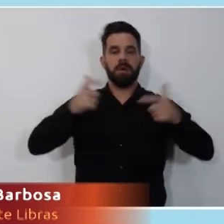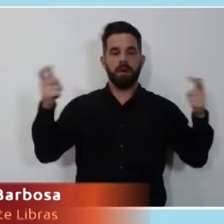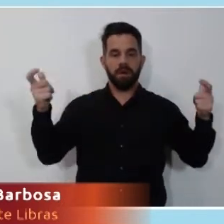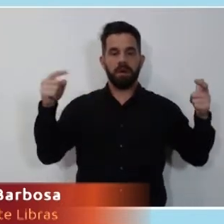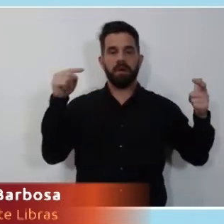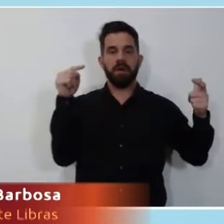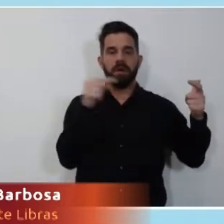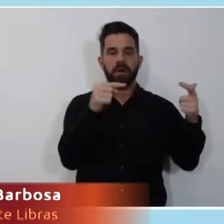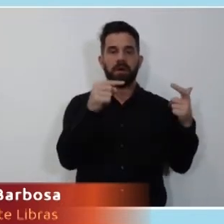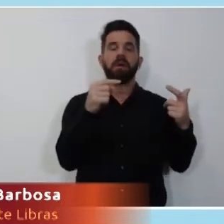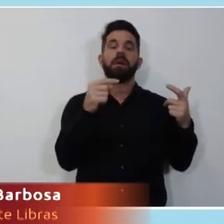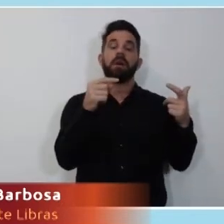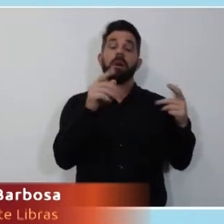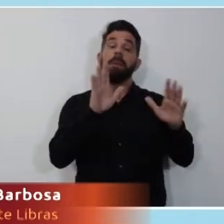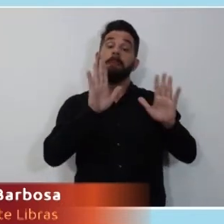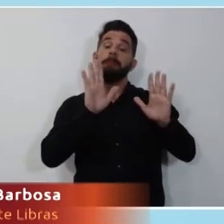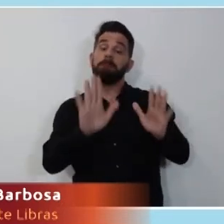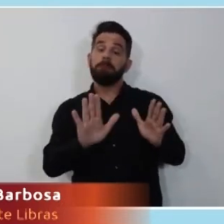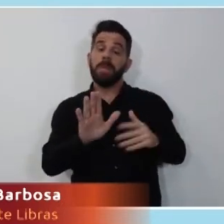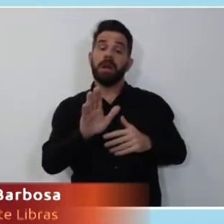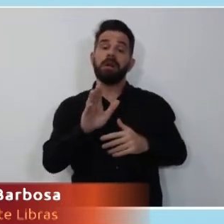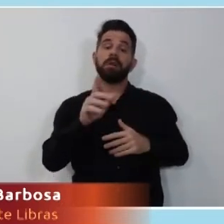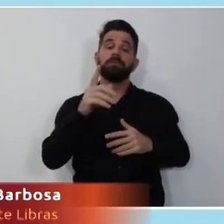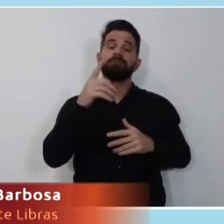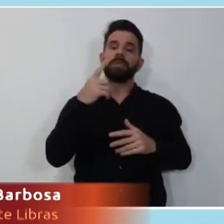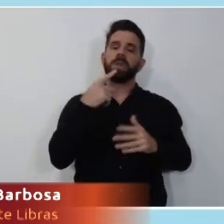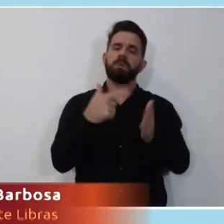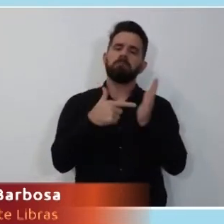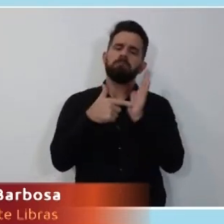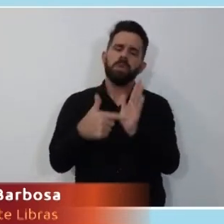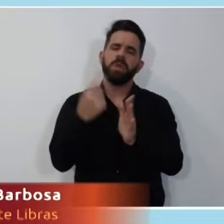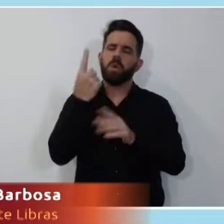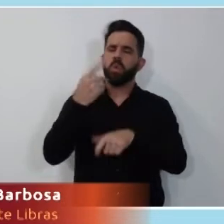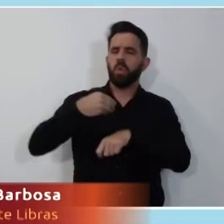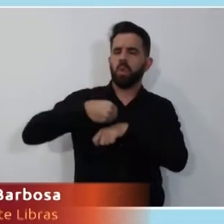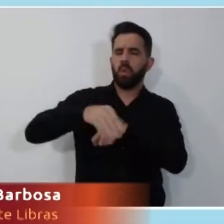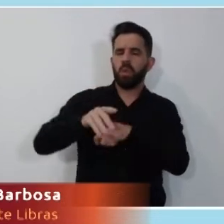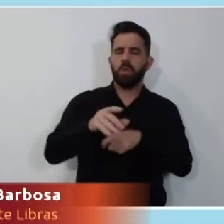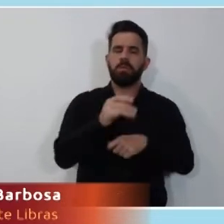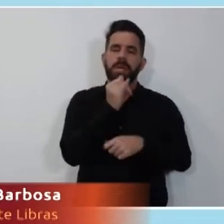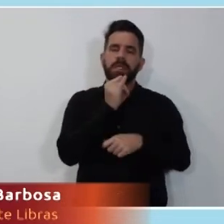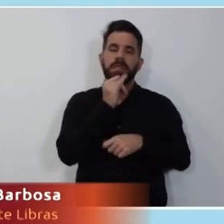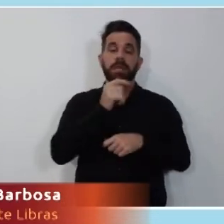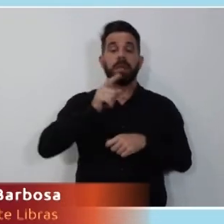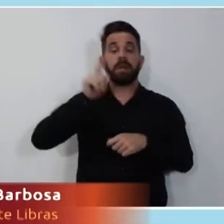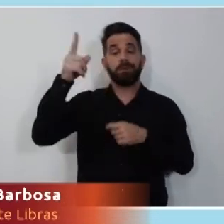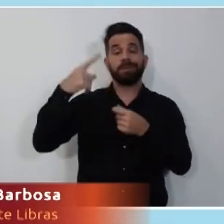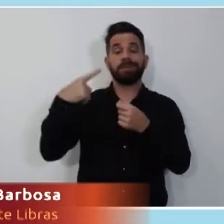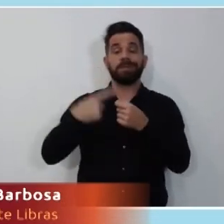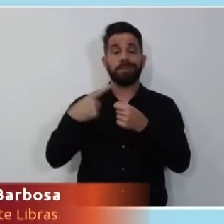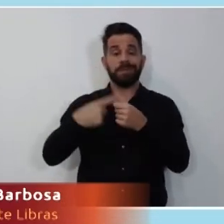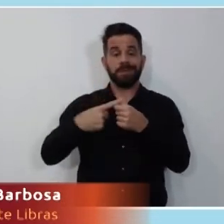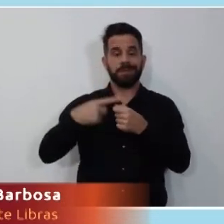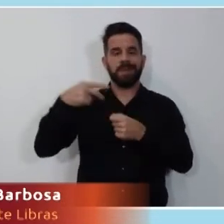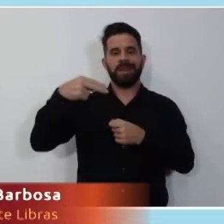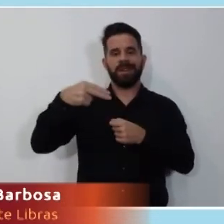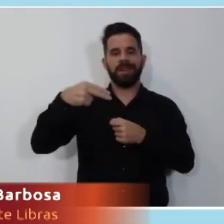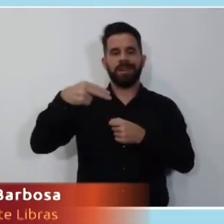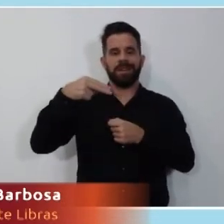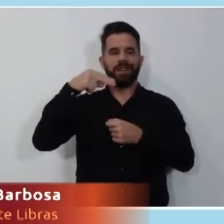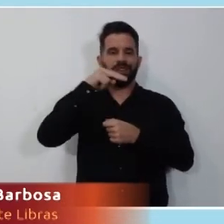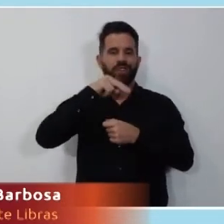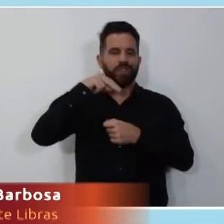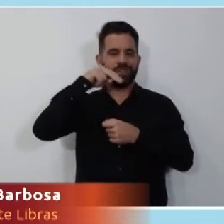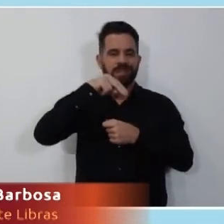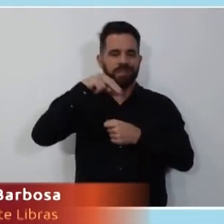obviamente, os preços tanto da manutenção como dos combustíveis subem, né? E o sistema precisa adquirir a receita para